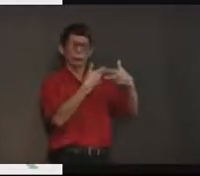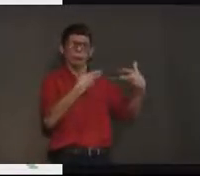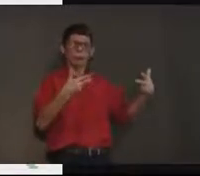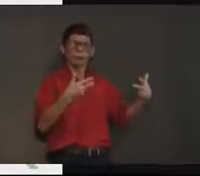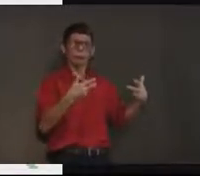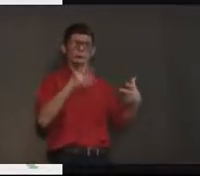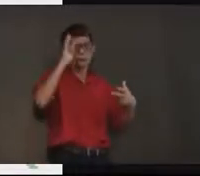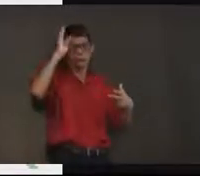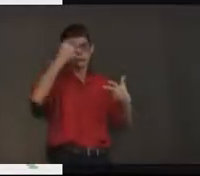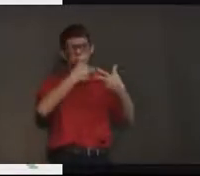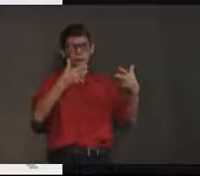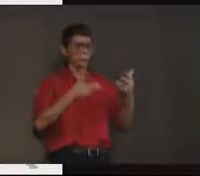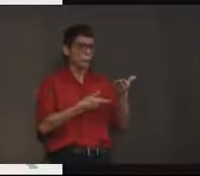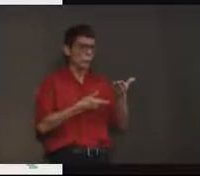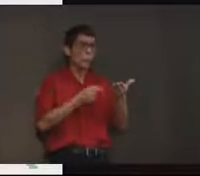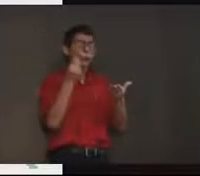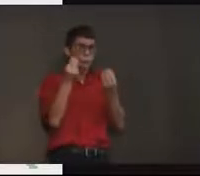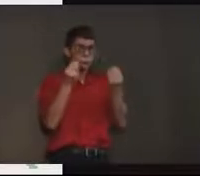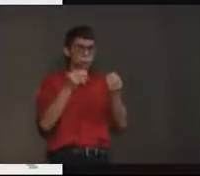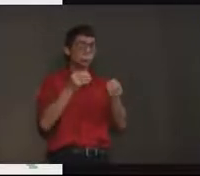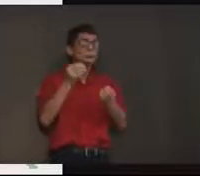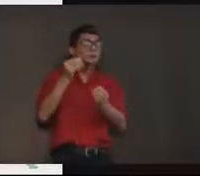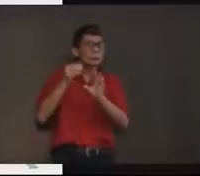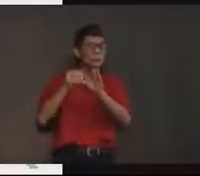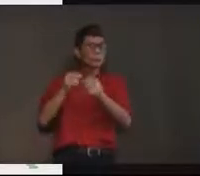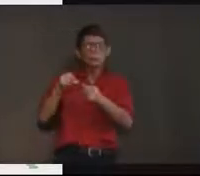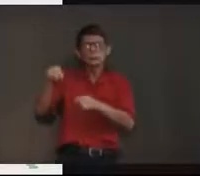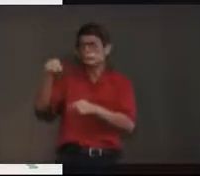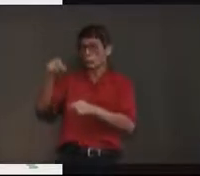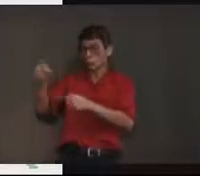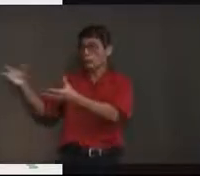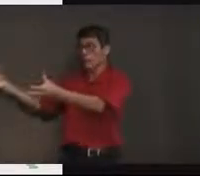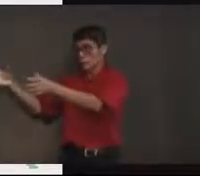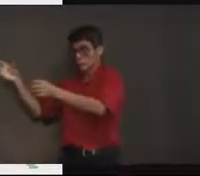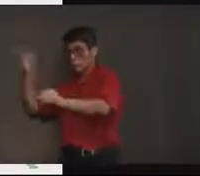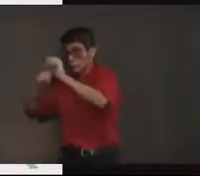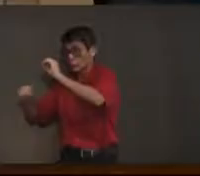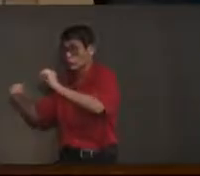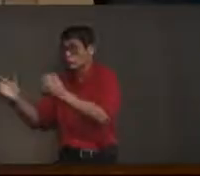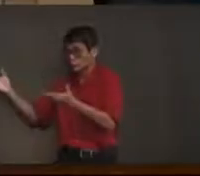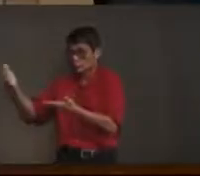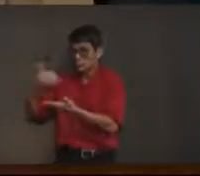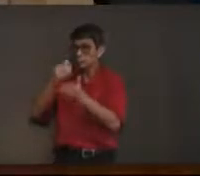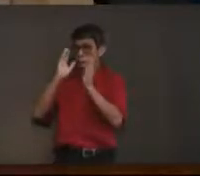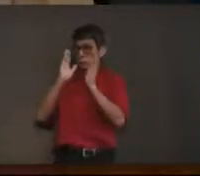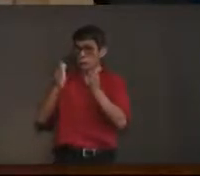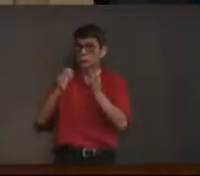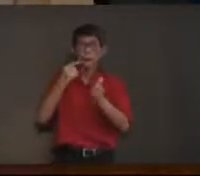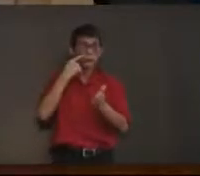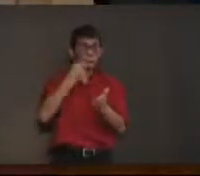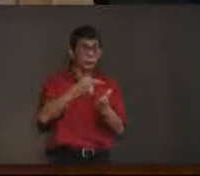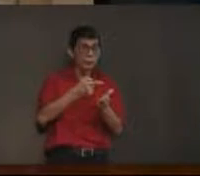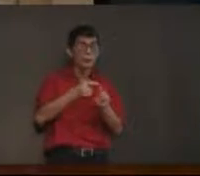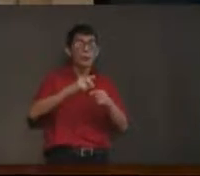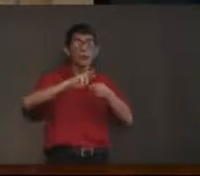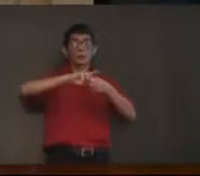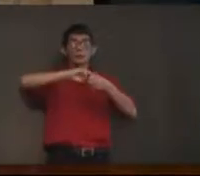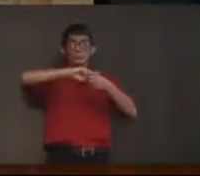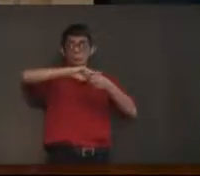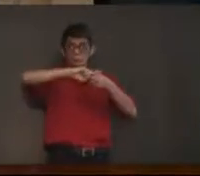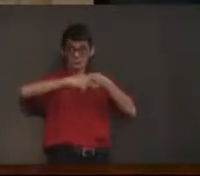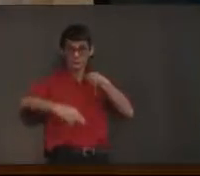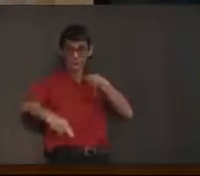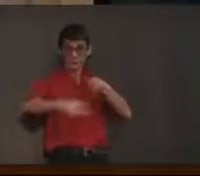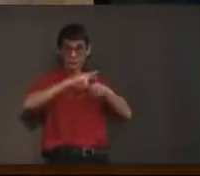funcional que a gente tem então a primeira tentativa que a gente faz é separação de variáveis no fundo